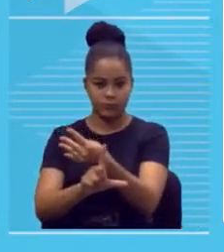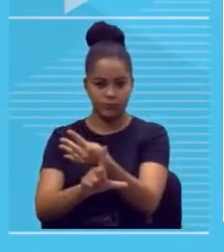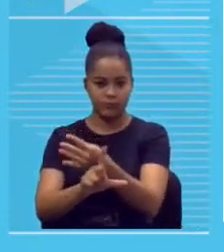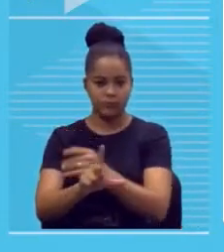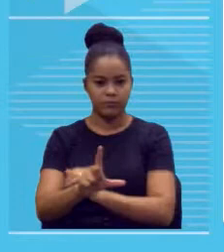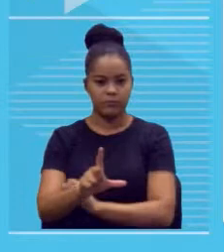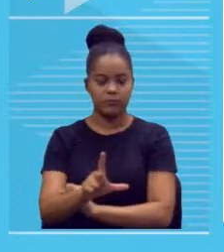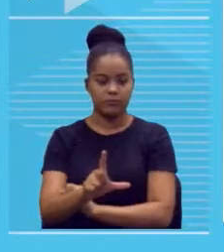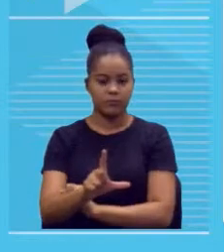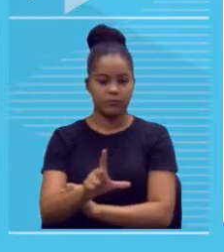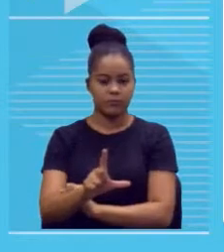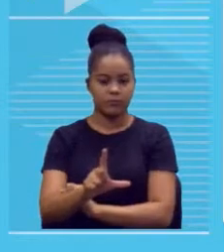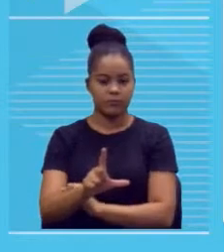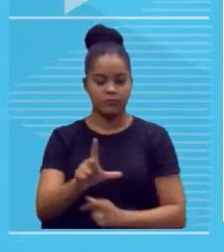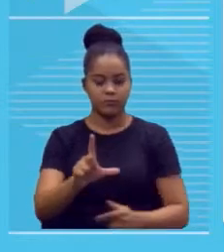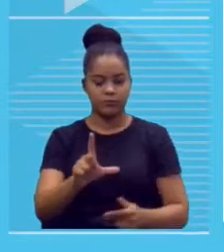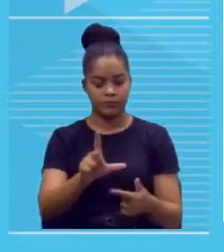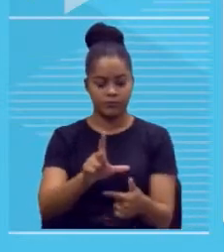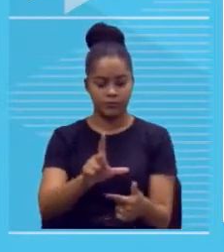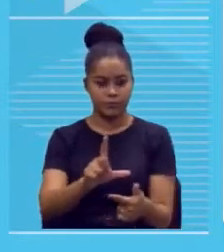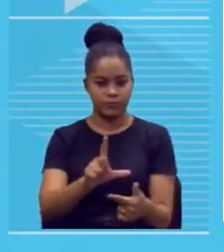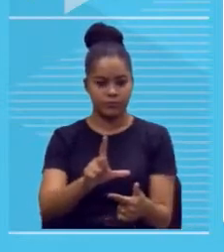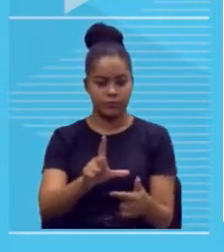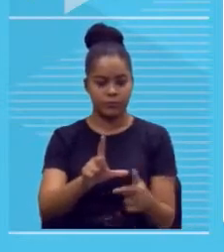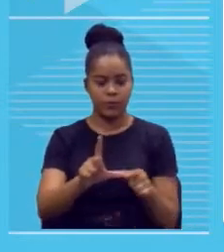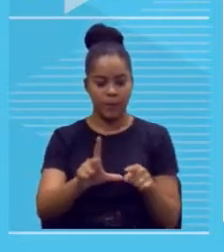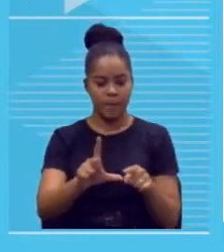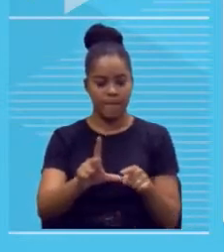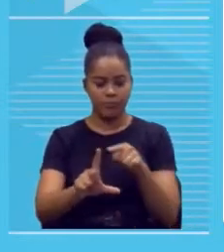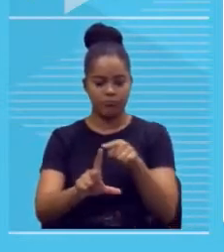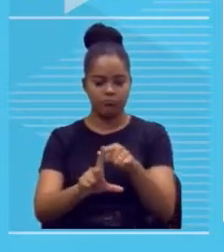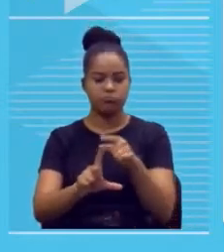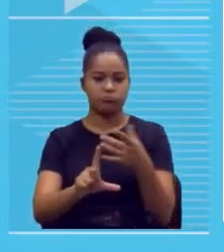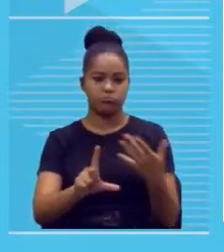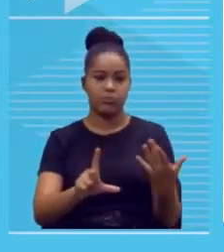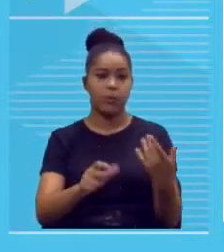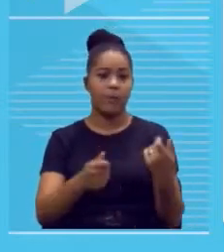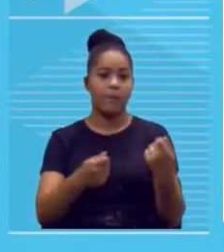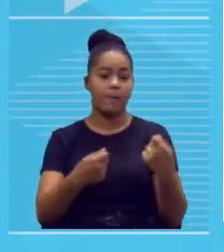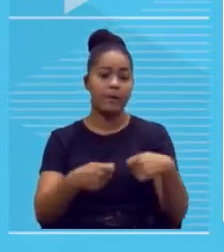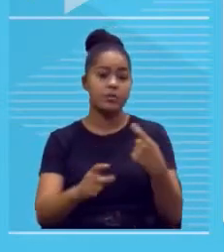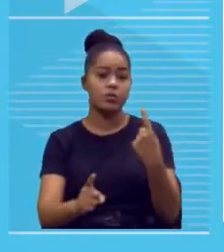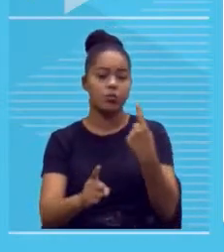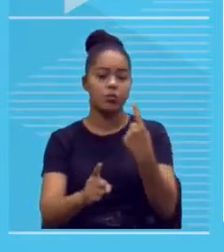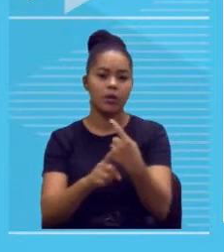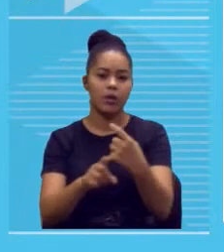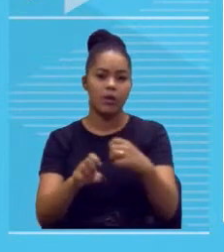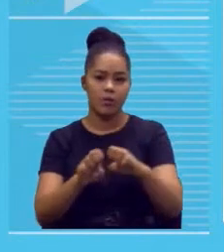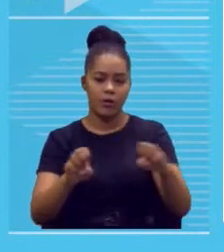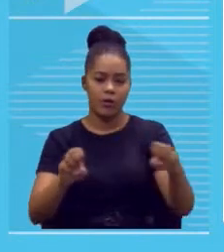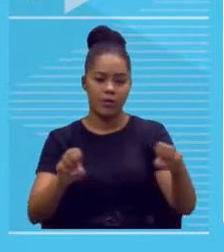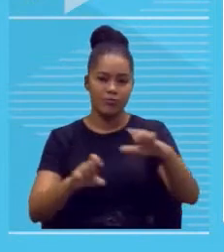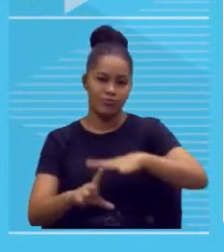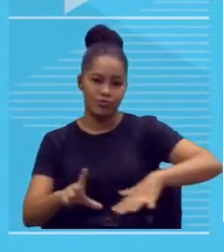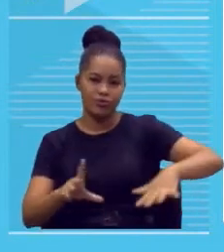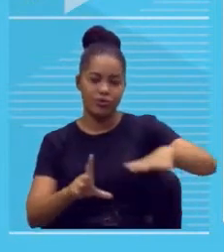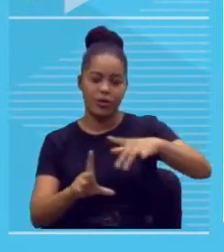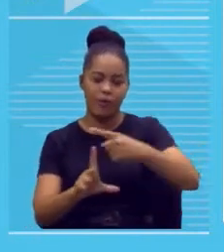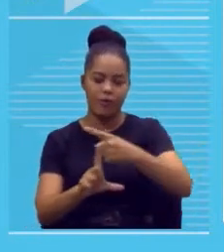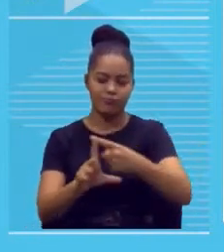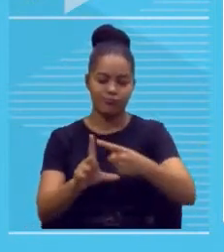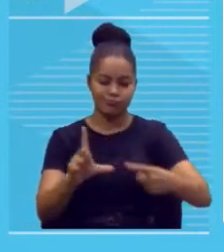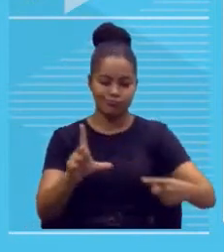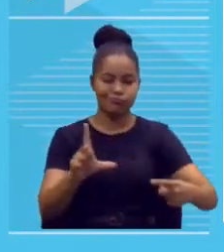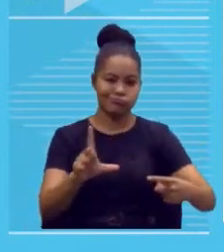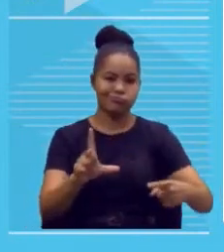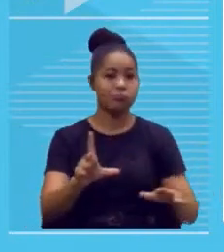Aqui é o ponto 2. Eu quero que você encontre a equação geral desta